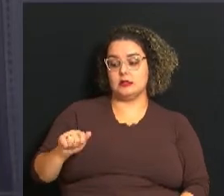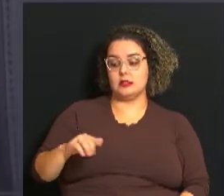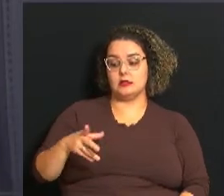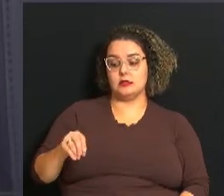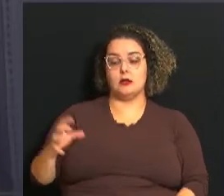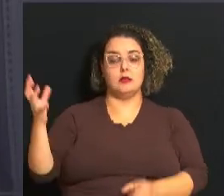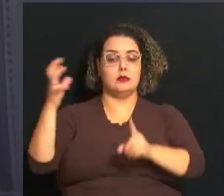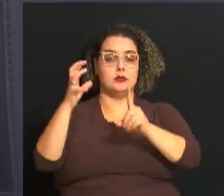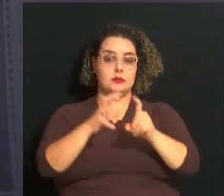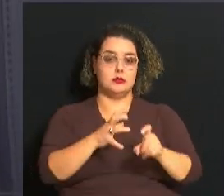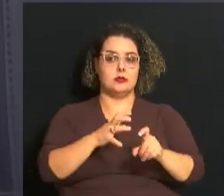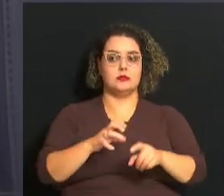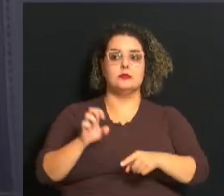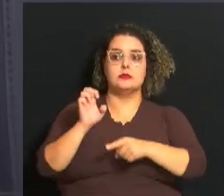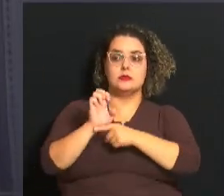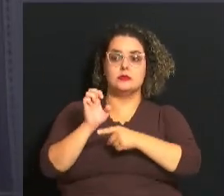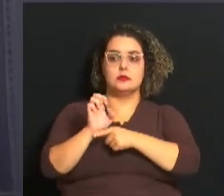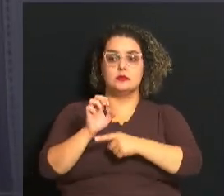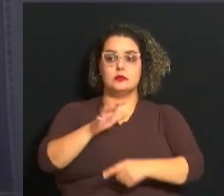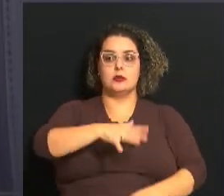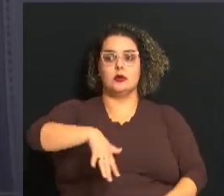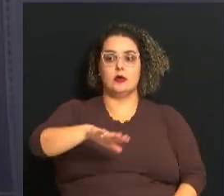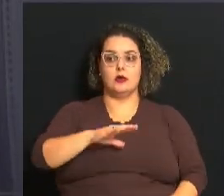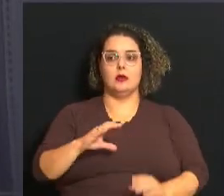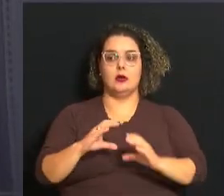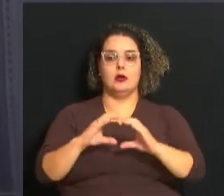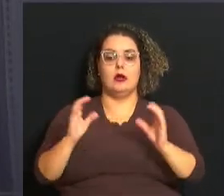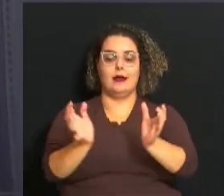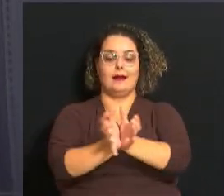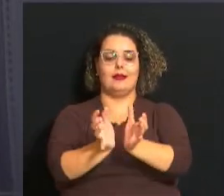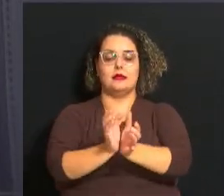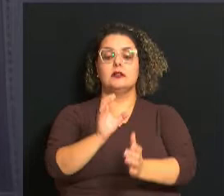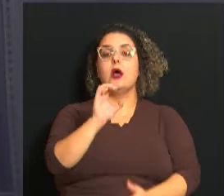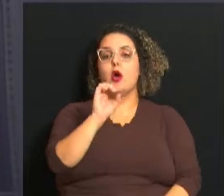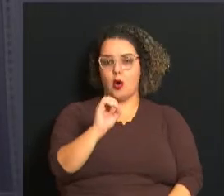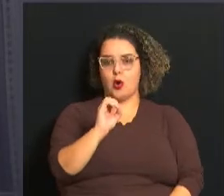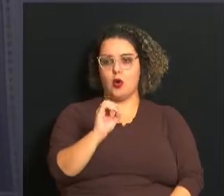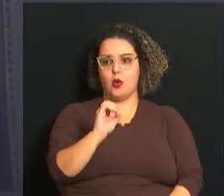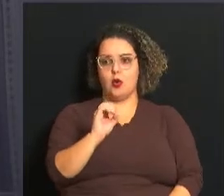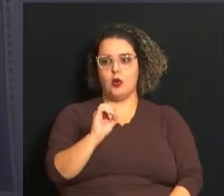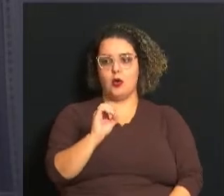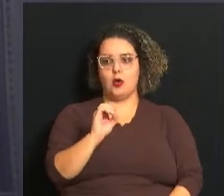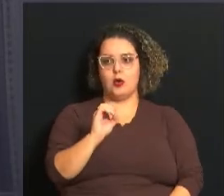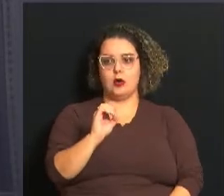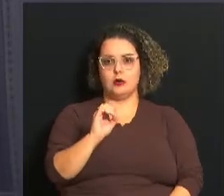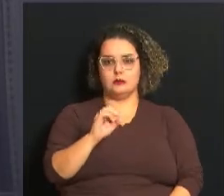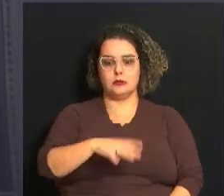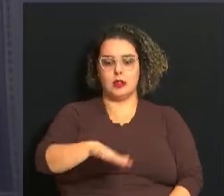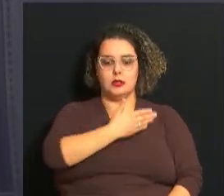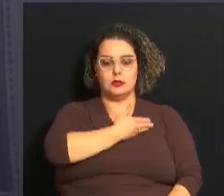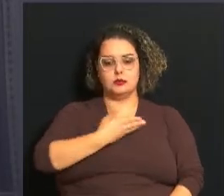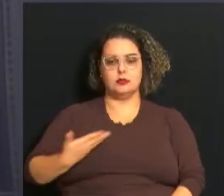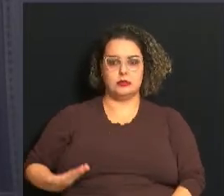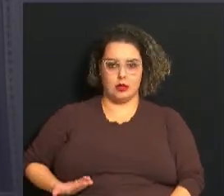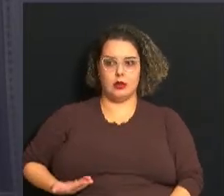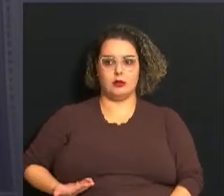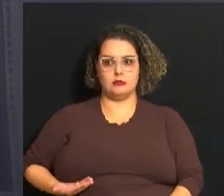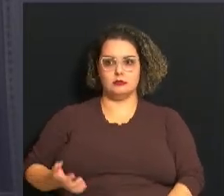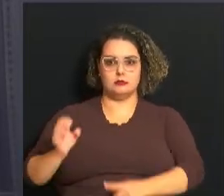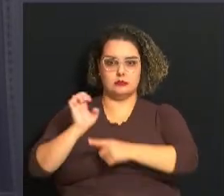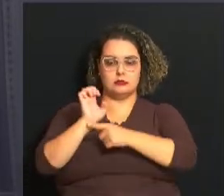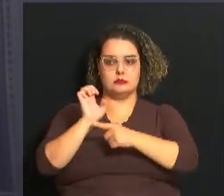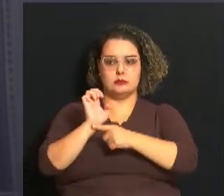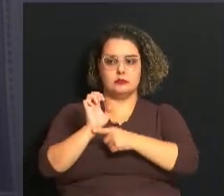nós temos professores que a categoria hora né E são aqueles professores que dizer que têm contratos temporários